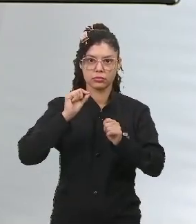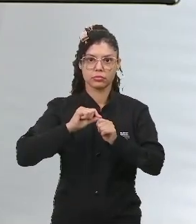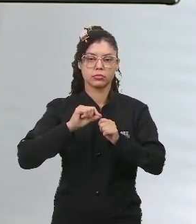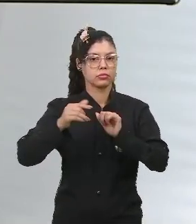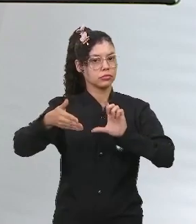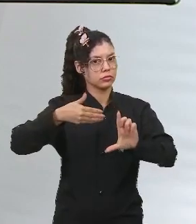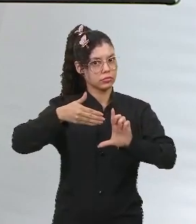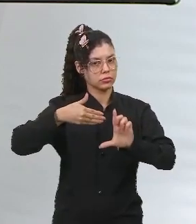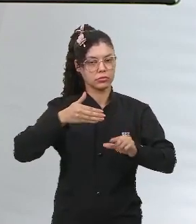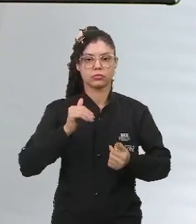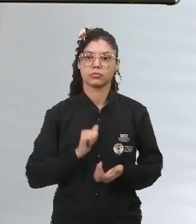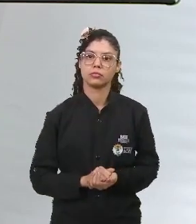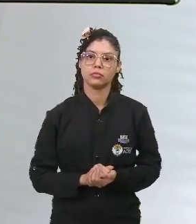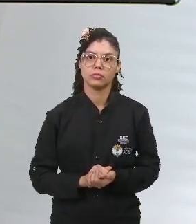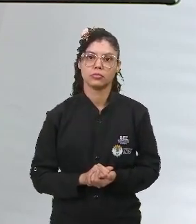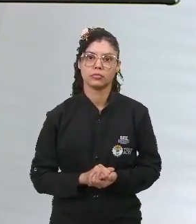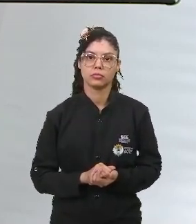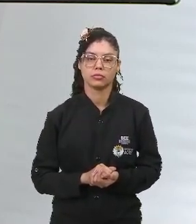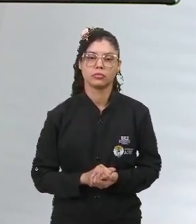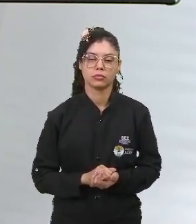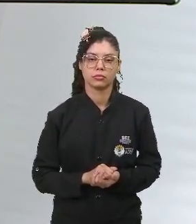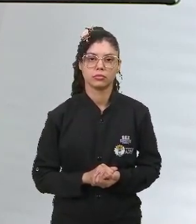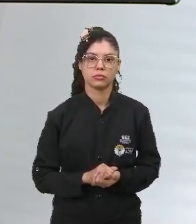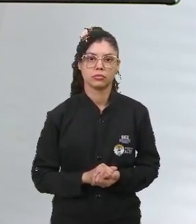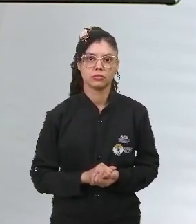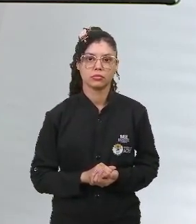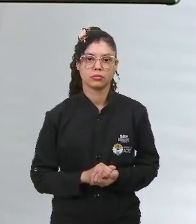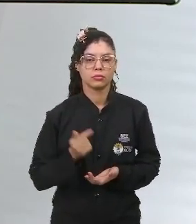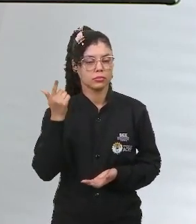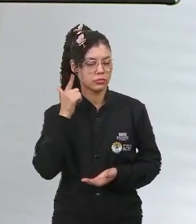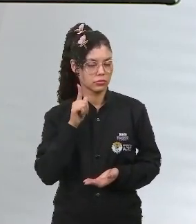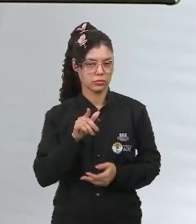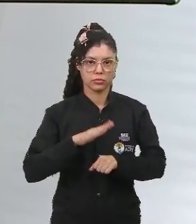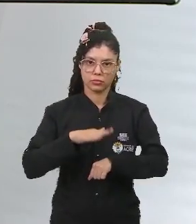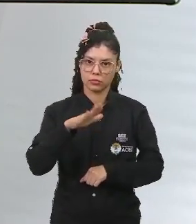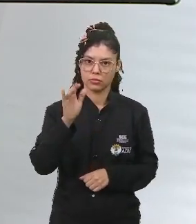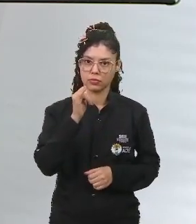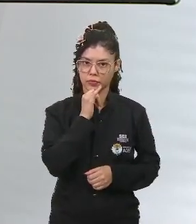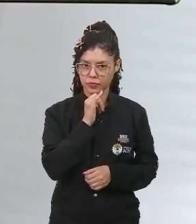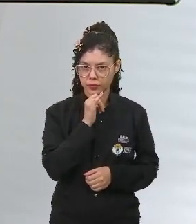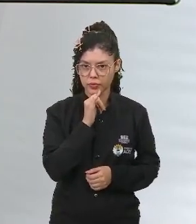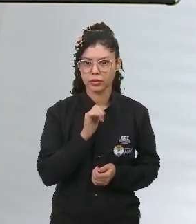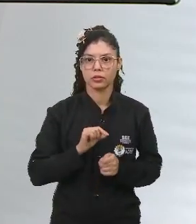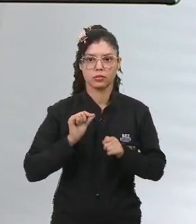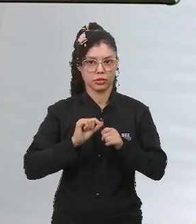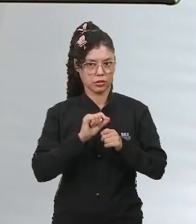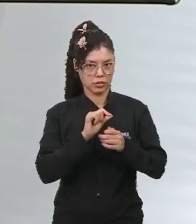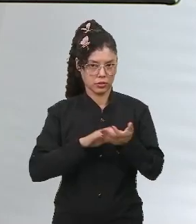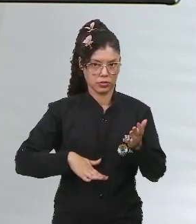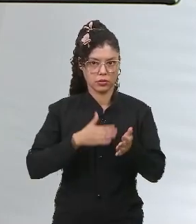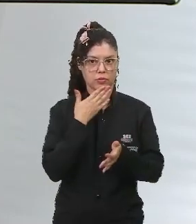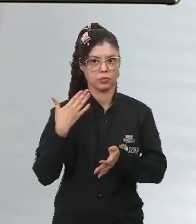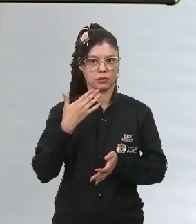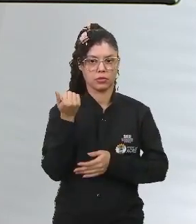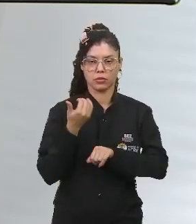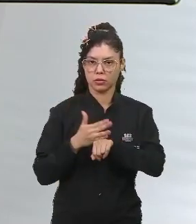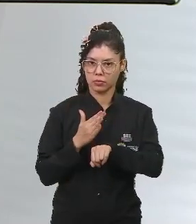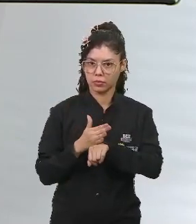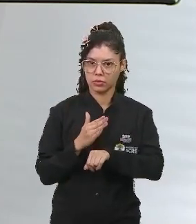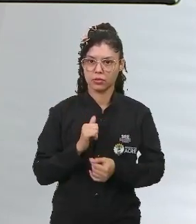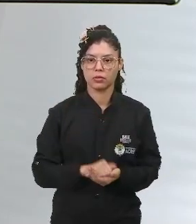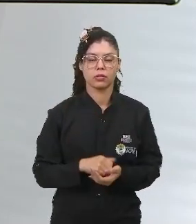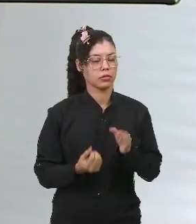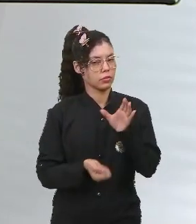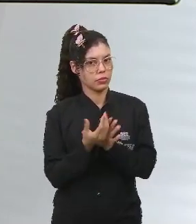na plataforma, né? E aí você consegue mais executar e entender melhor na prática